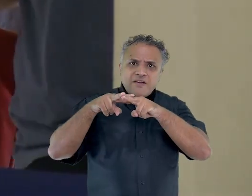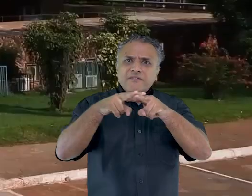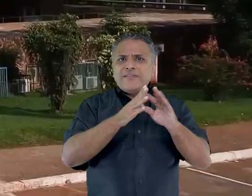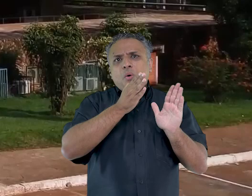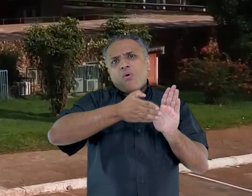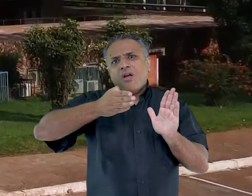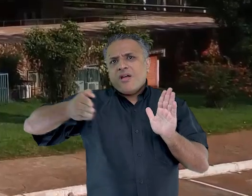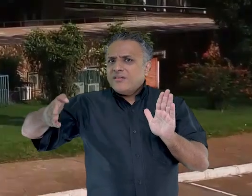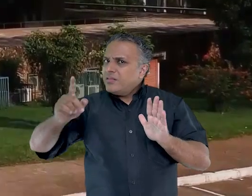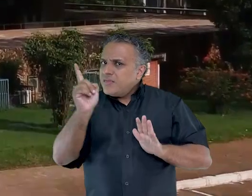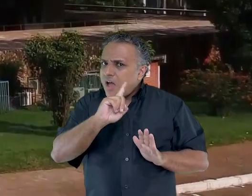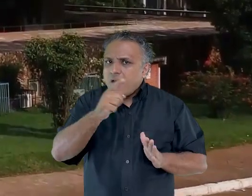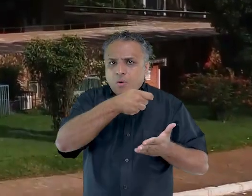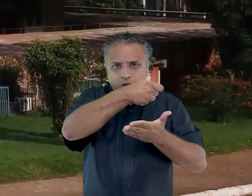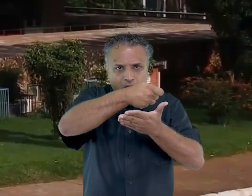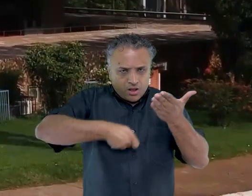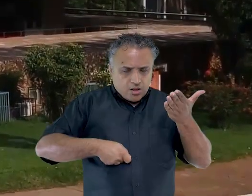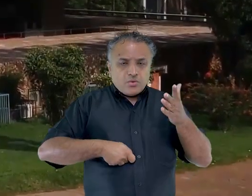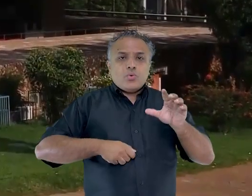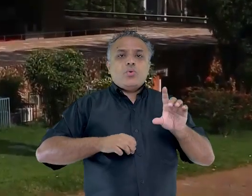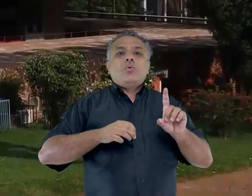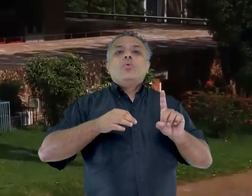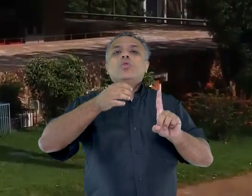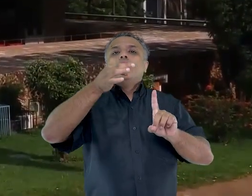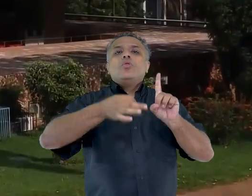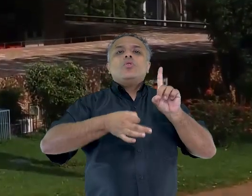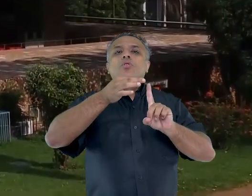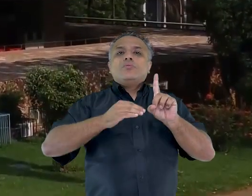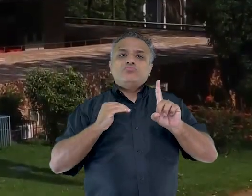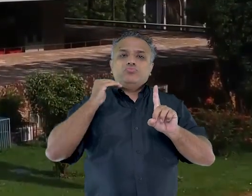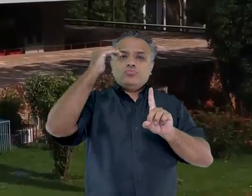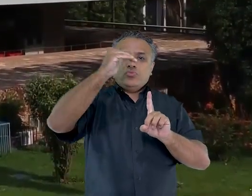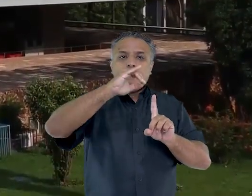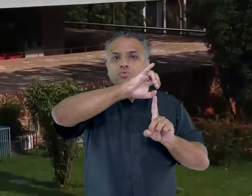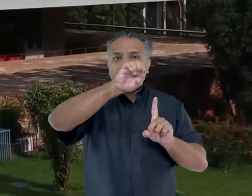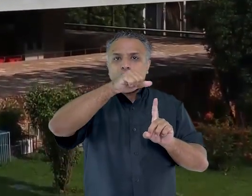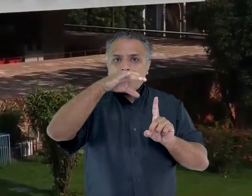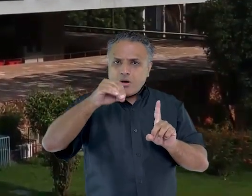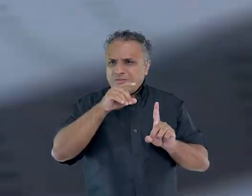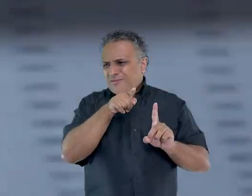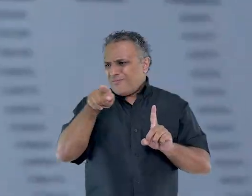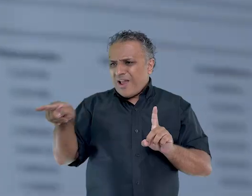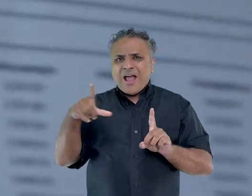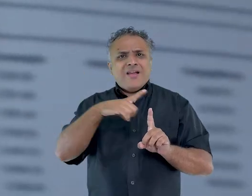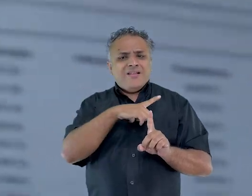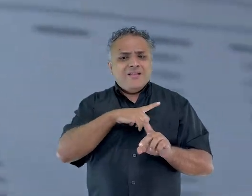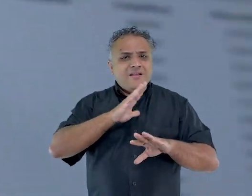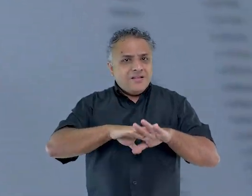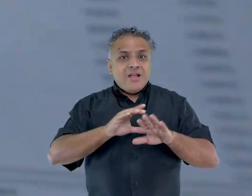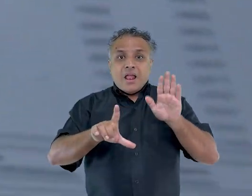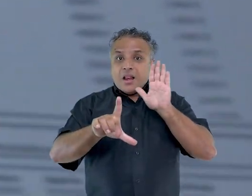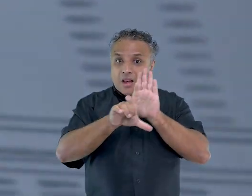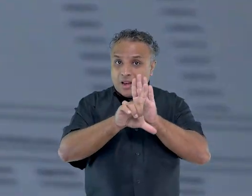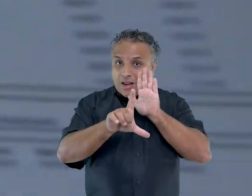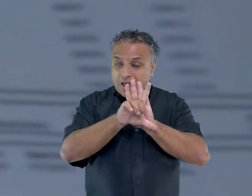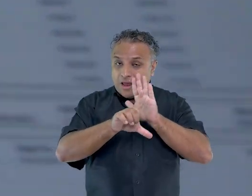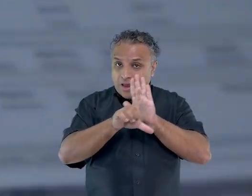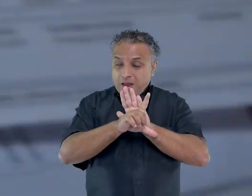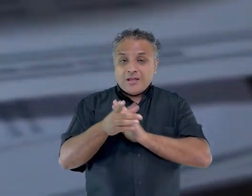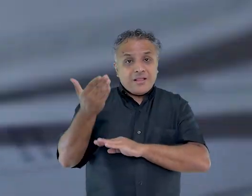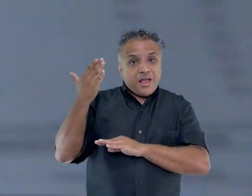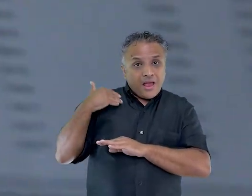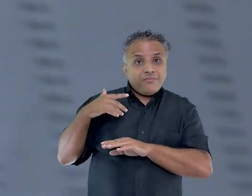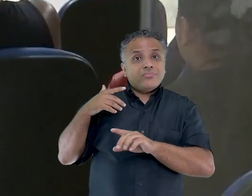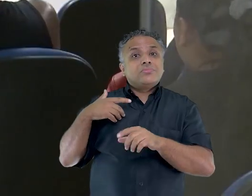periódica. Para o relator desembargador federal João Luiz de Souza, no caso, a aplicação da lei vigente à época do